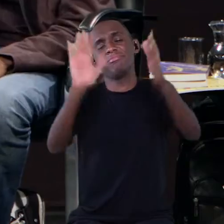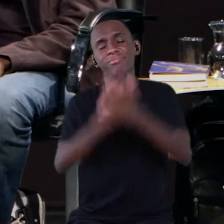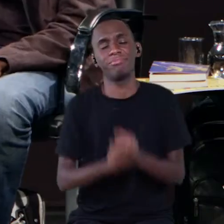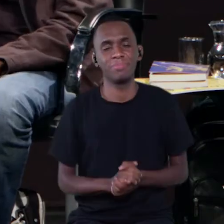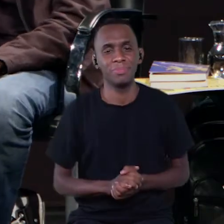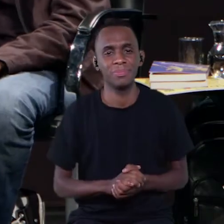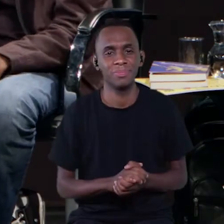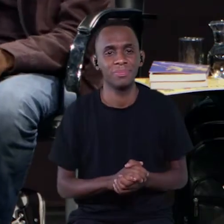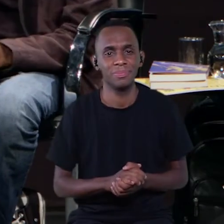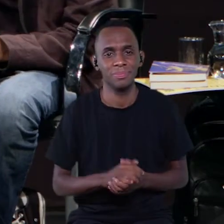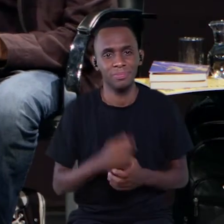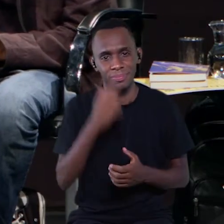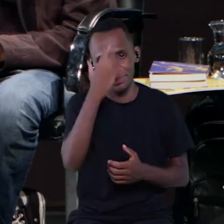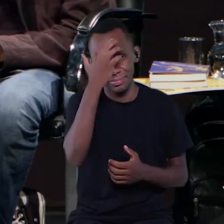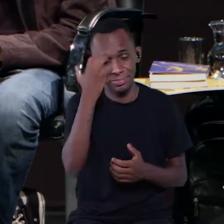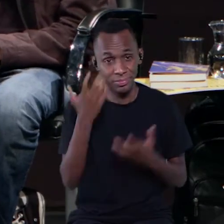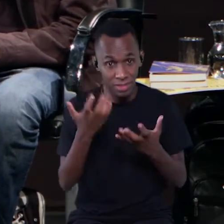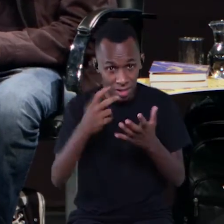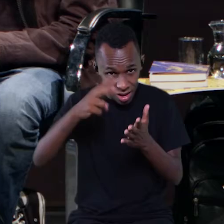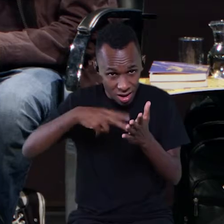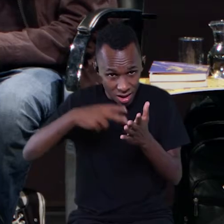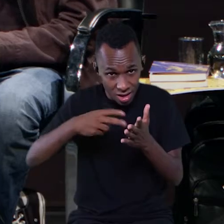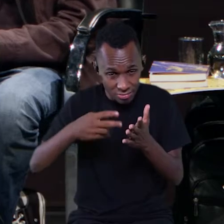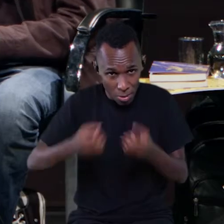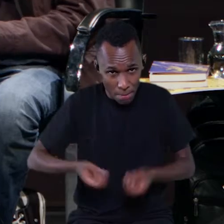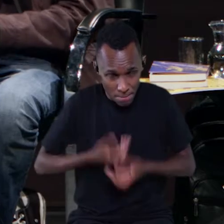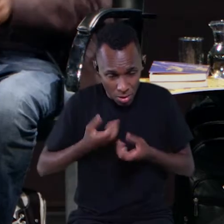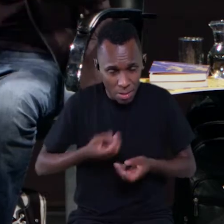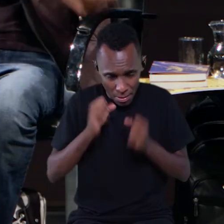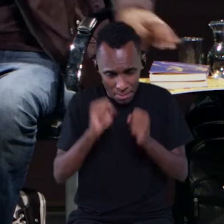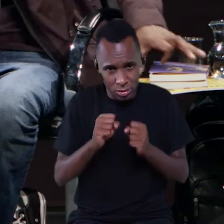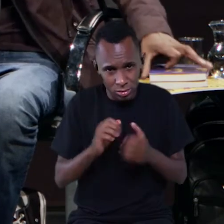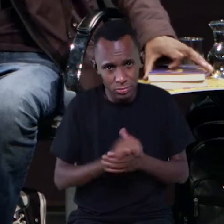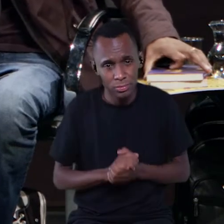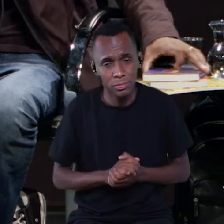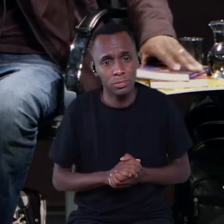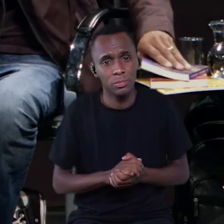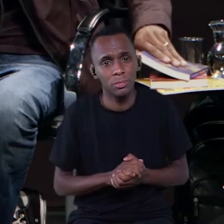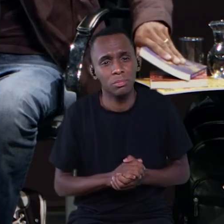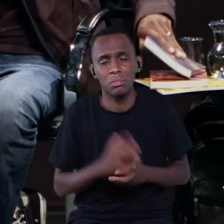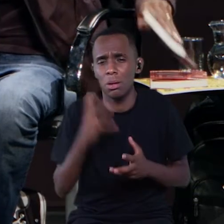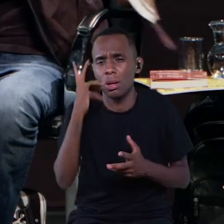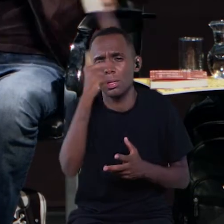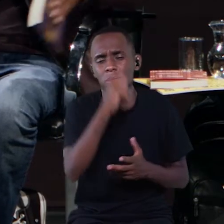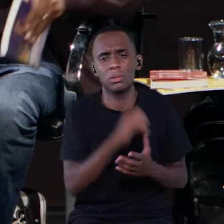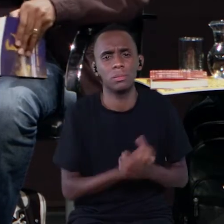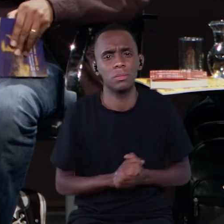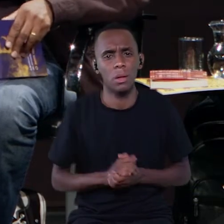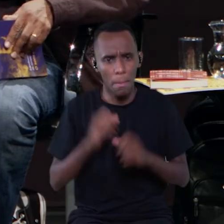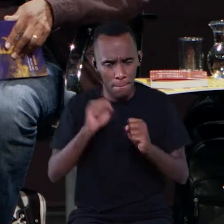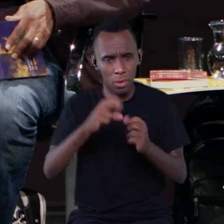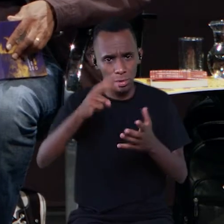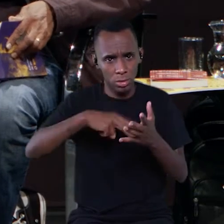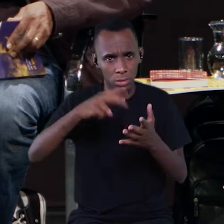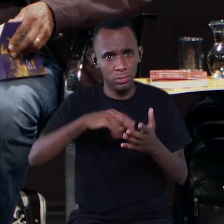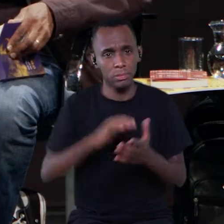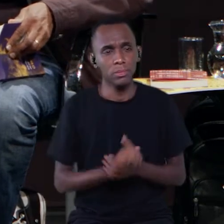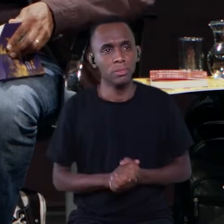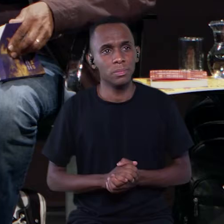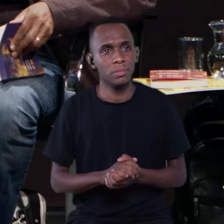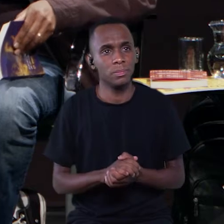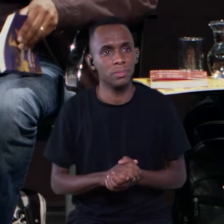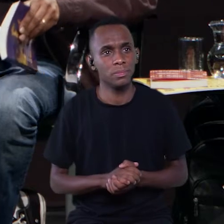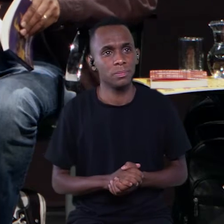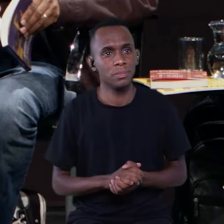onde a gente vai chegar. Você não quer ler um poeminha só dele, não? Podemos, Está tão lindo. Pode, gente? Para a gente fechar, né?